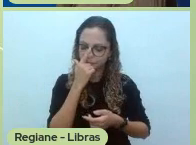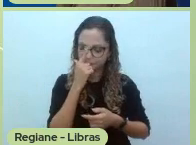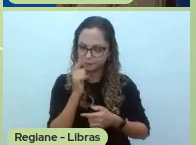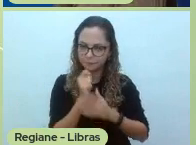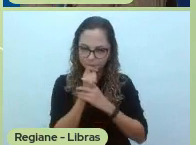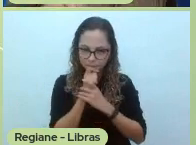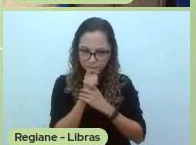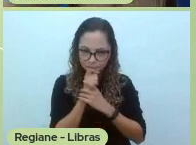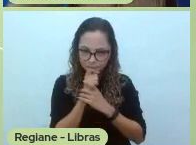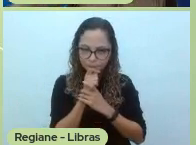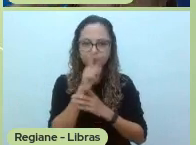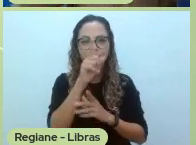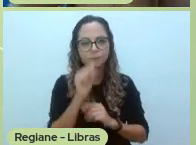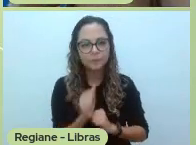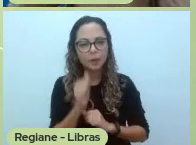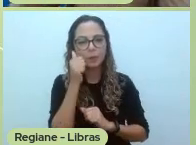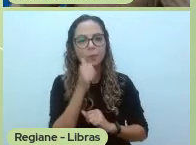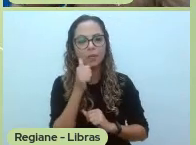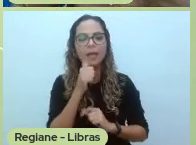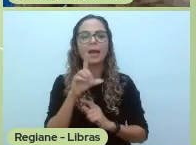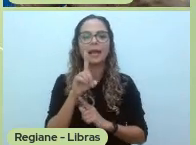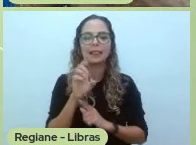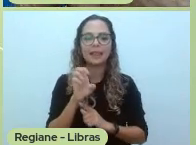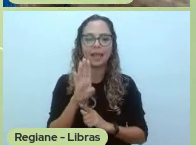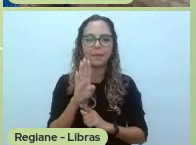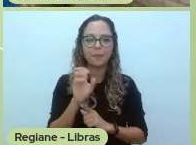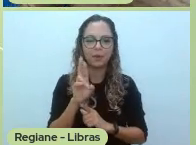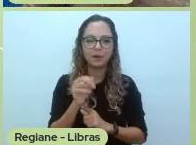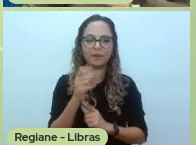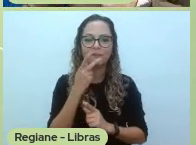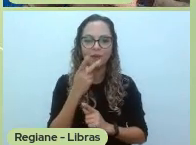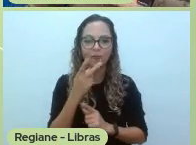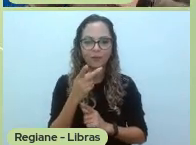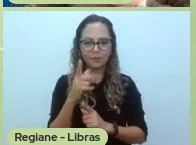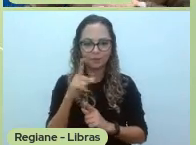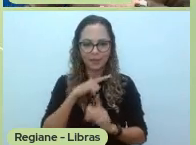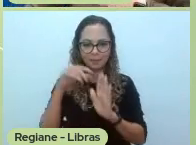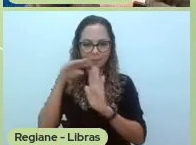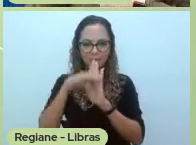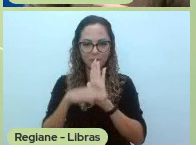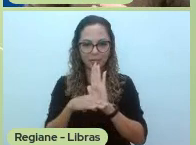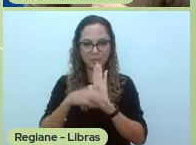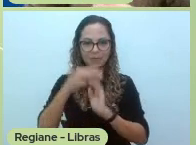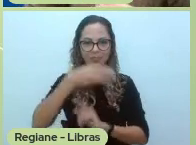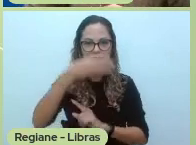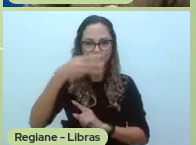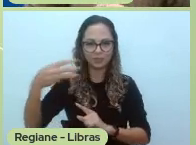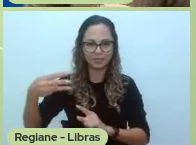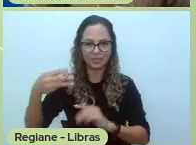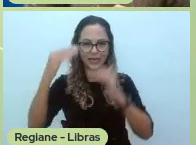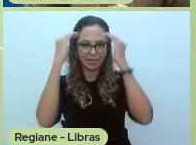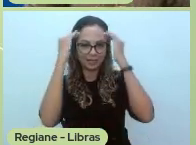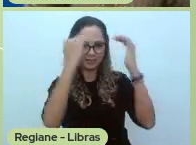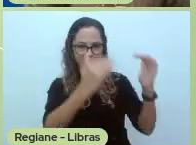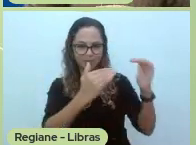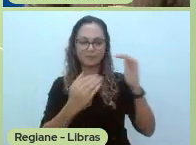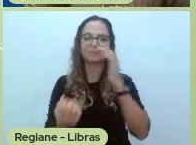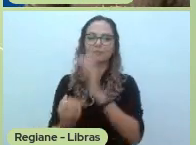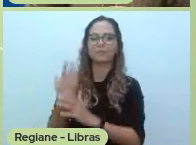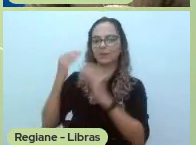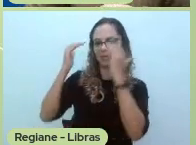acho que foi a Débora que falou que tem um programa na TIM, Respeito Gera Respeito. Aqui na UE a gente tem um programa chamado Fala